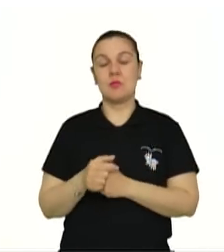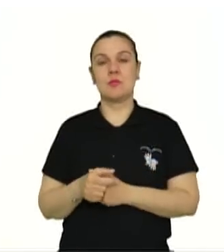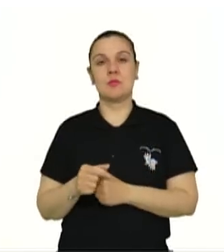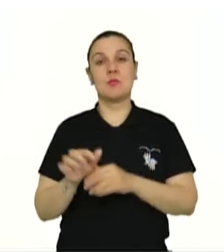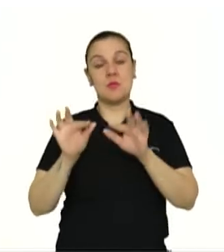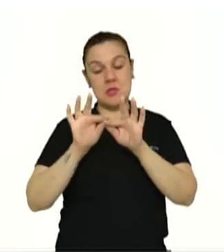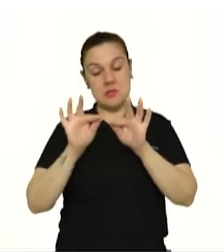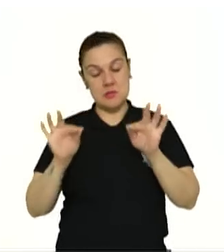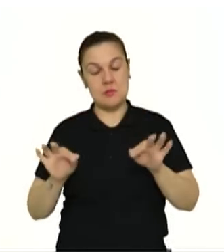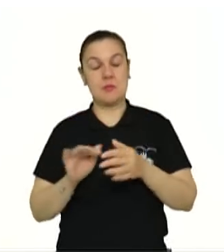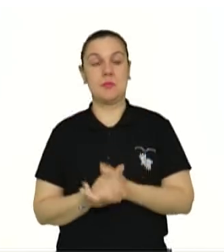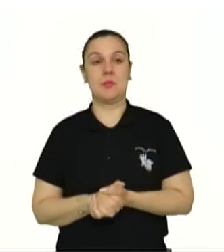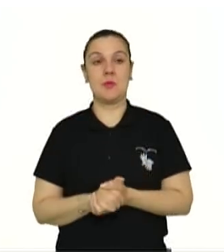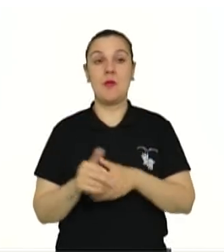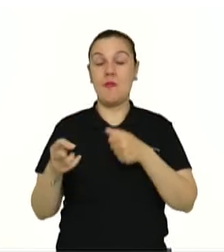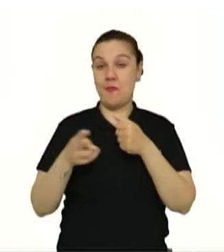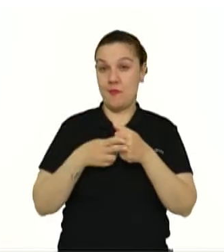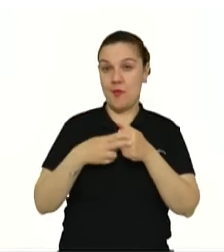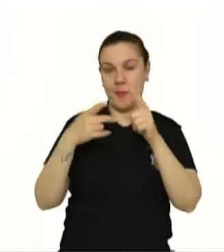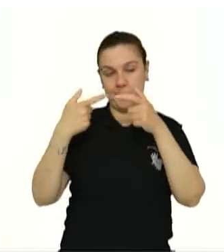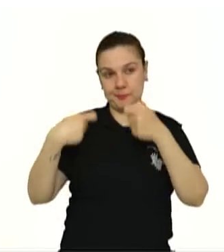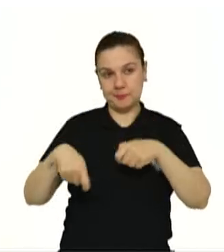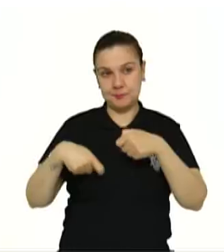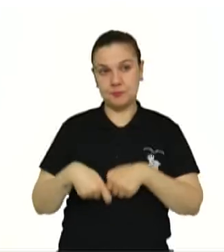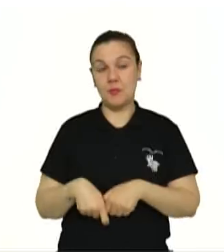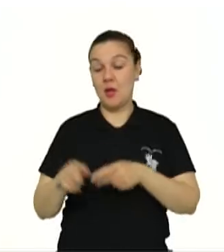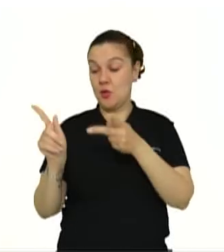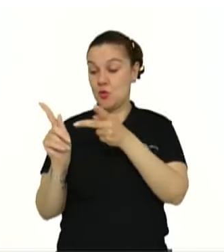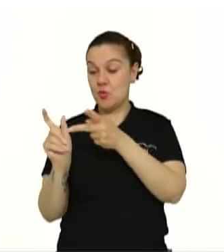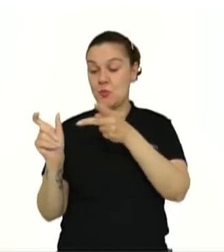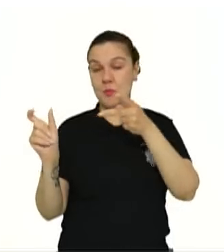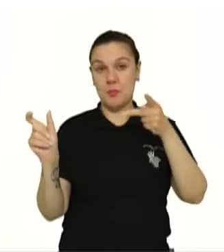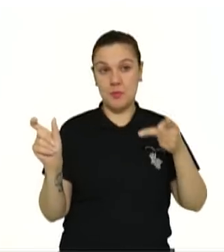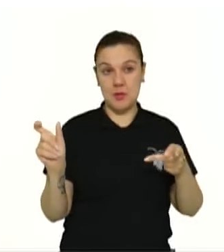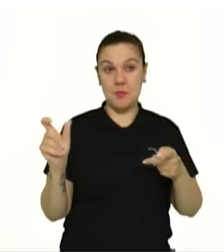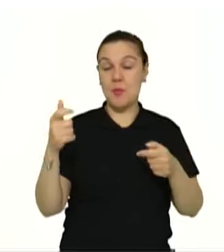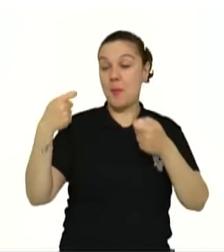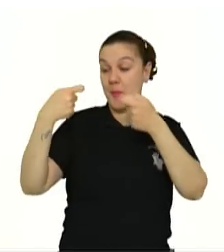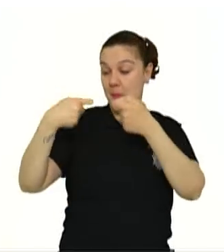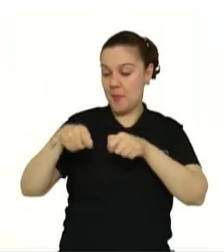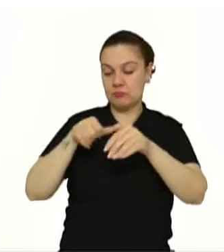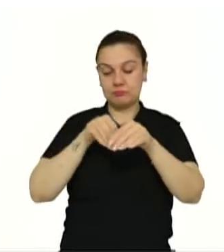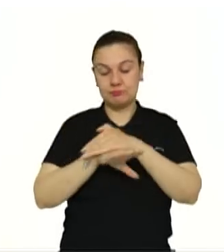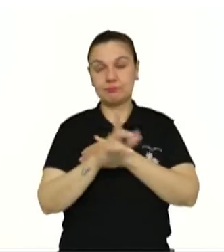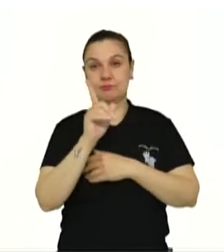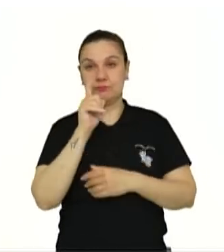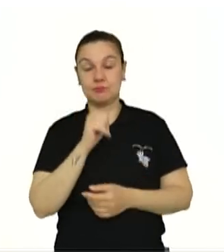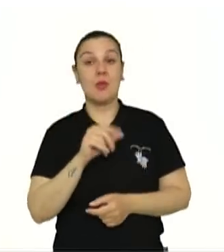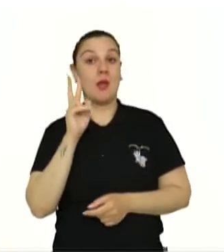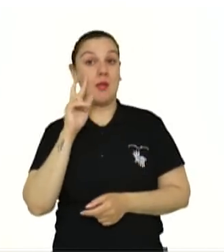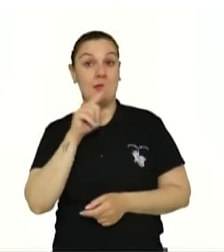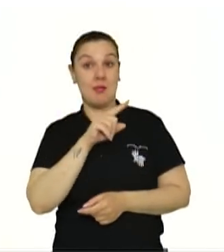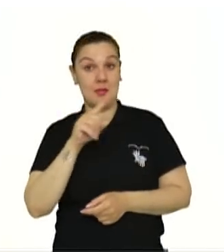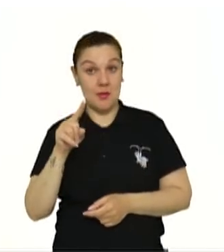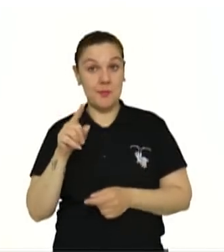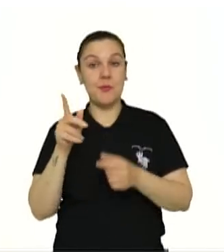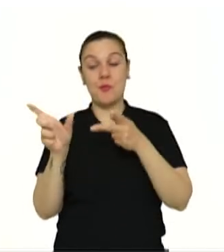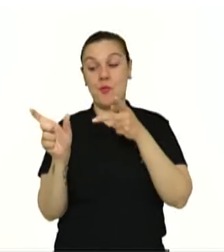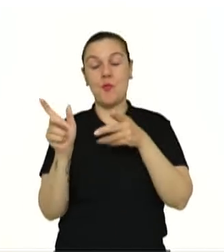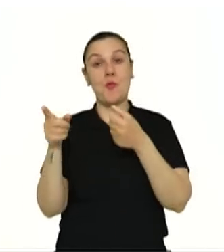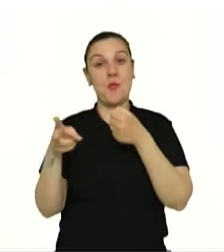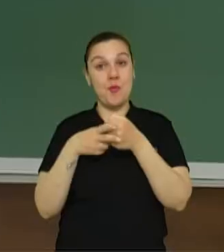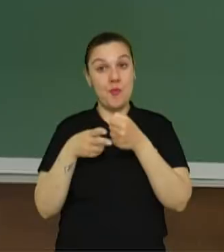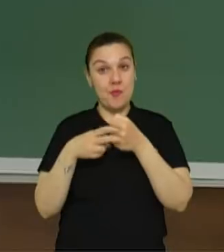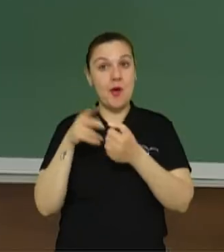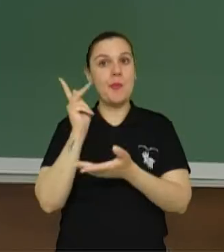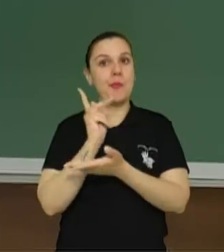simples, verbo, precisamos, e o predicado, precisamos estocar água. Lembrando que o verbo também faz